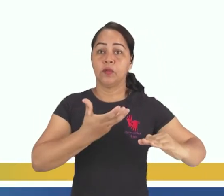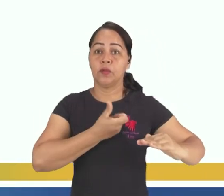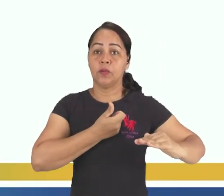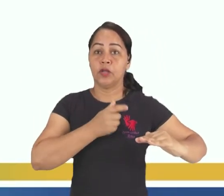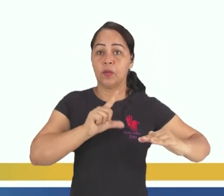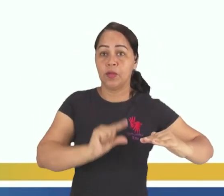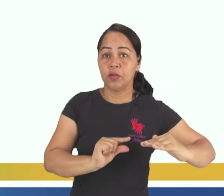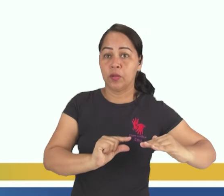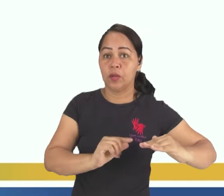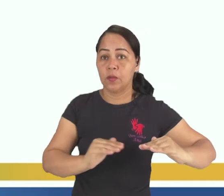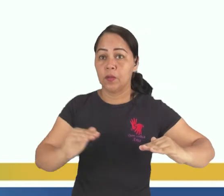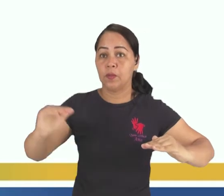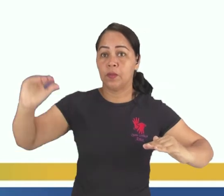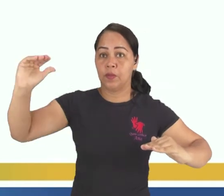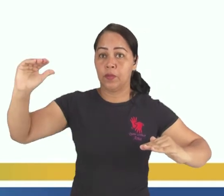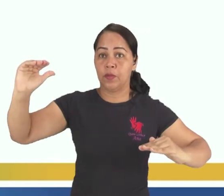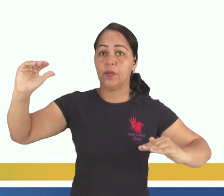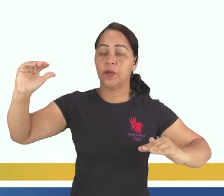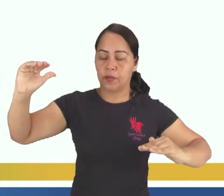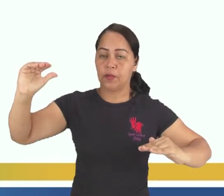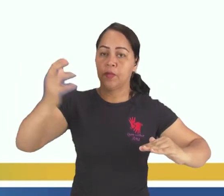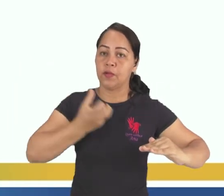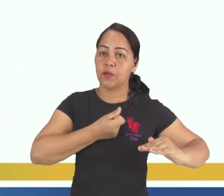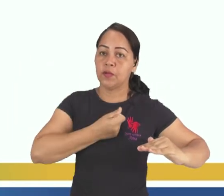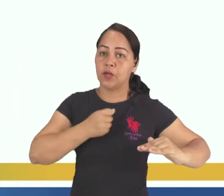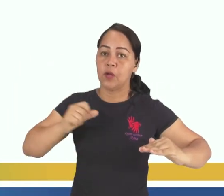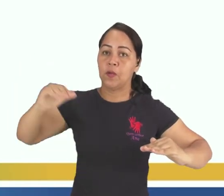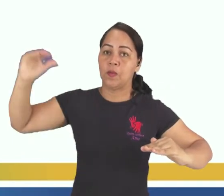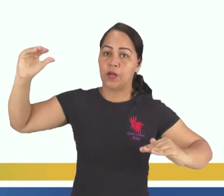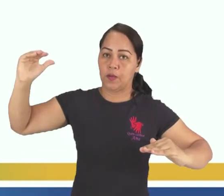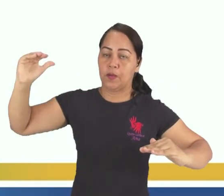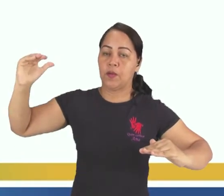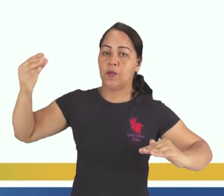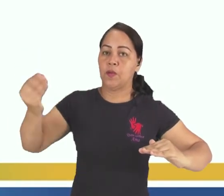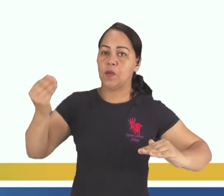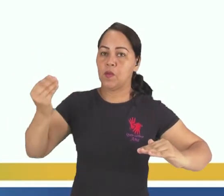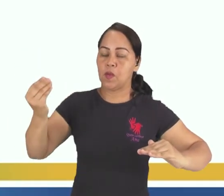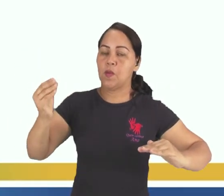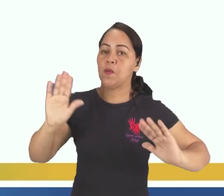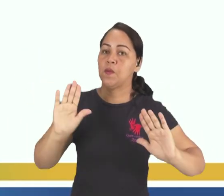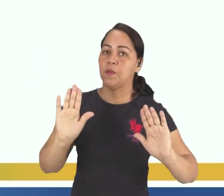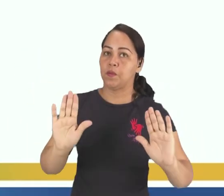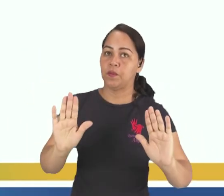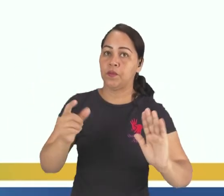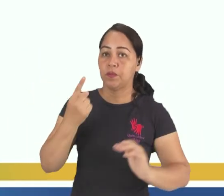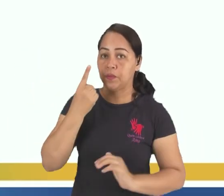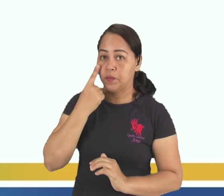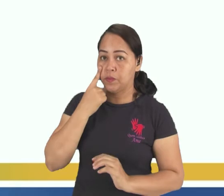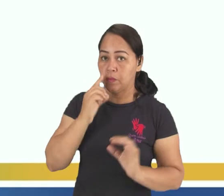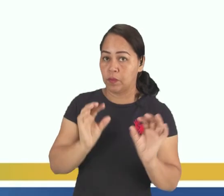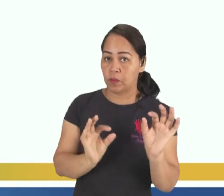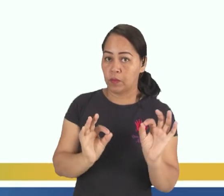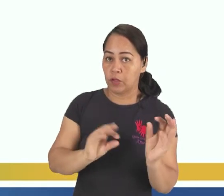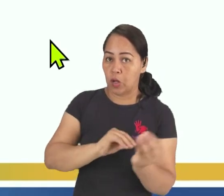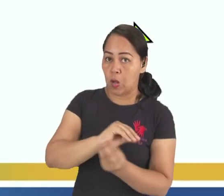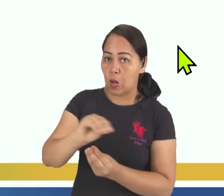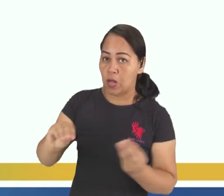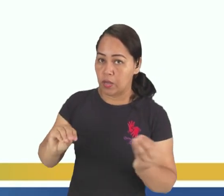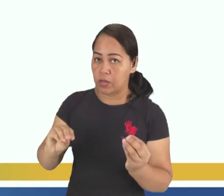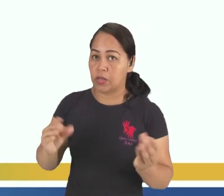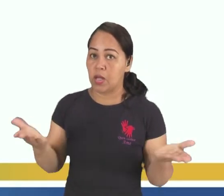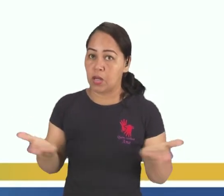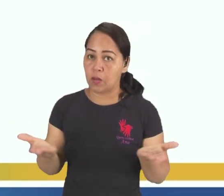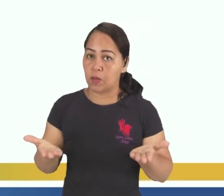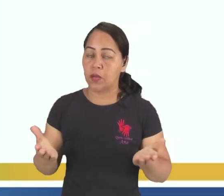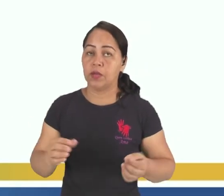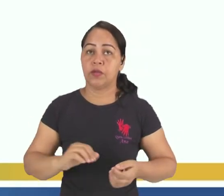maior. Bom, a primeira coisa que a gente tem que observar nesse conjunto aí de frações é o seguinte. Todas